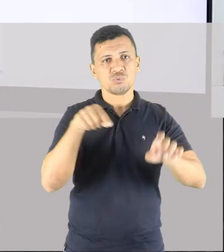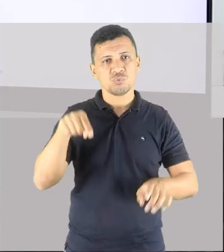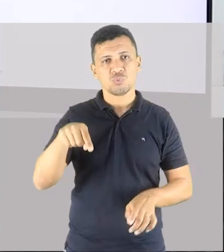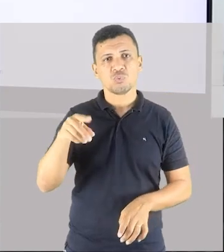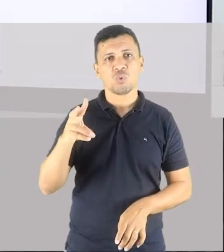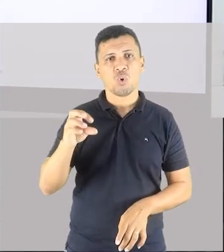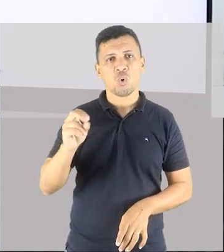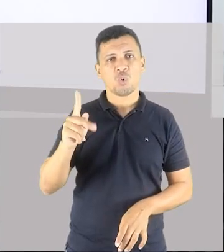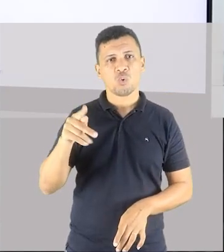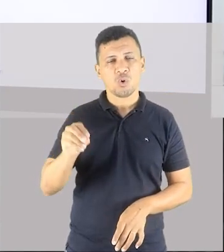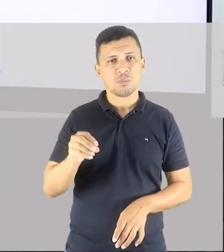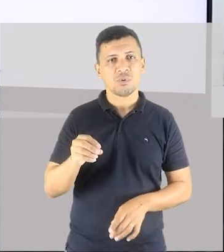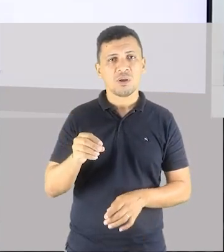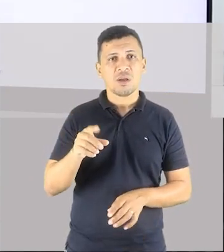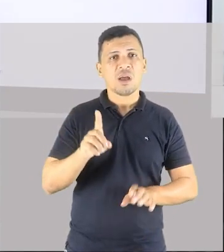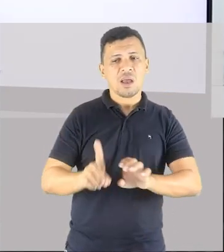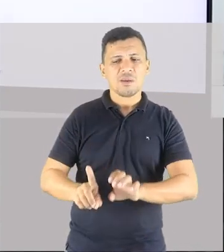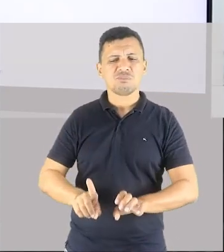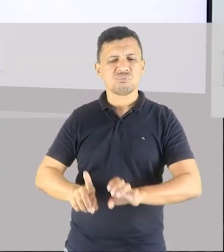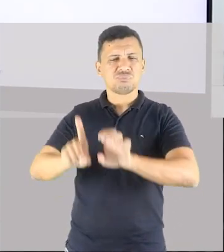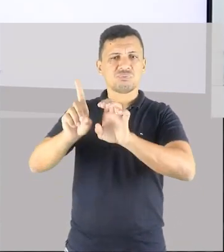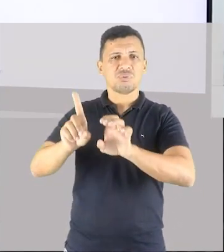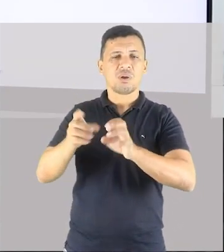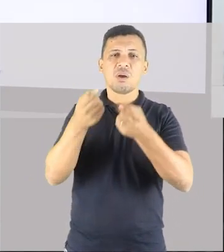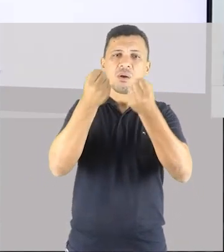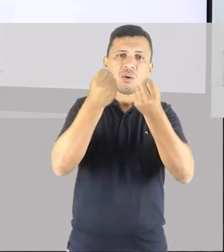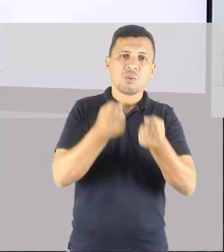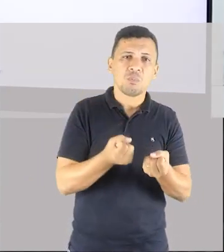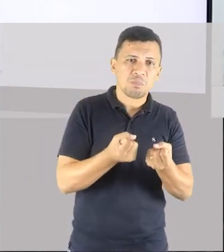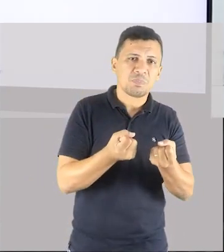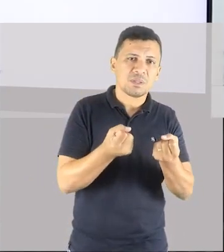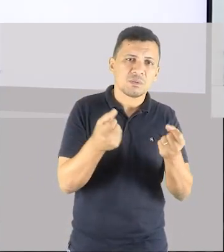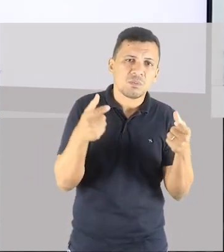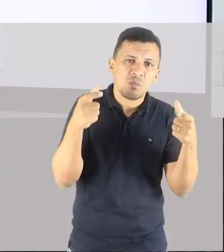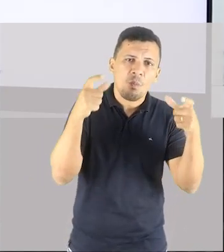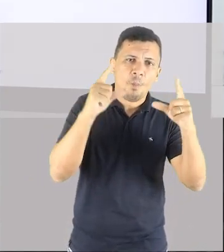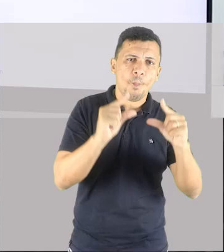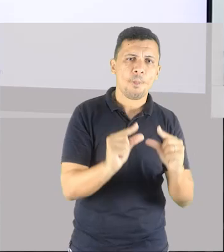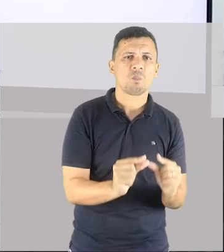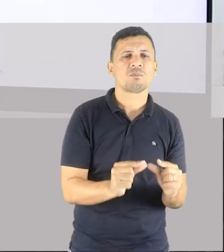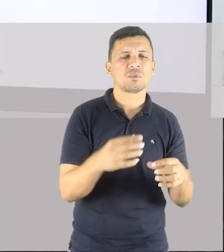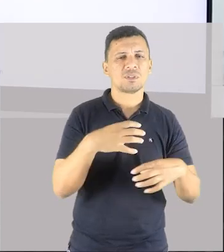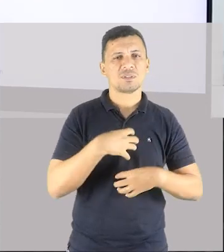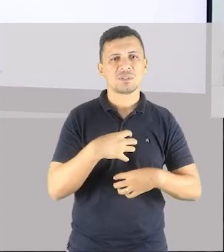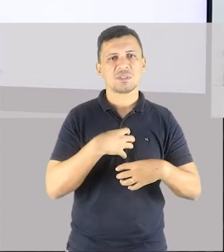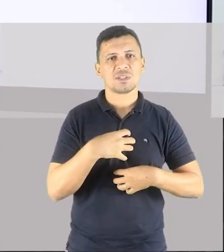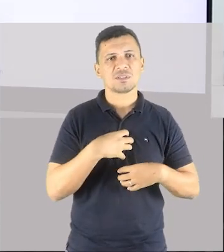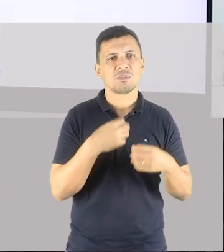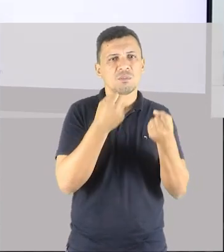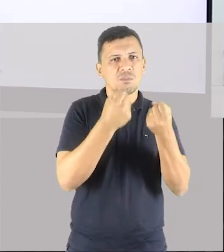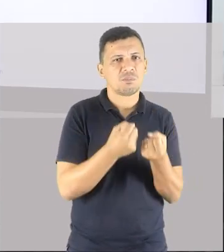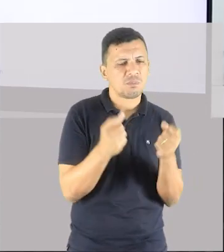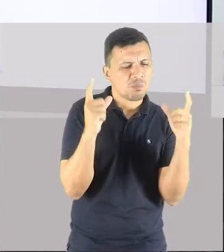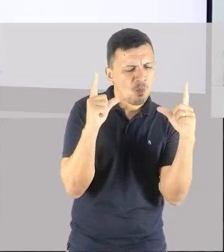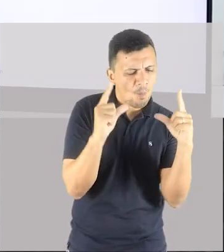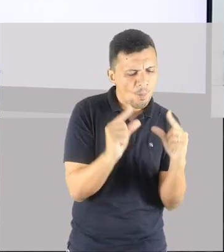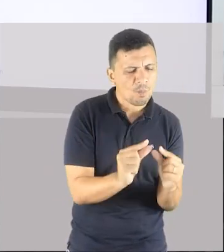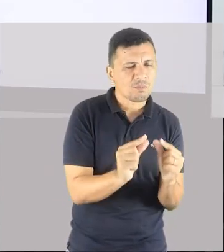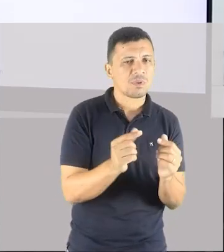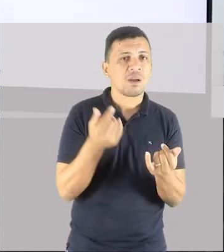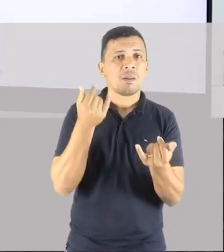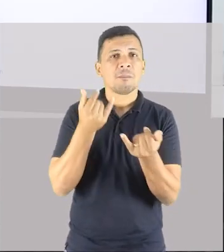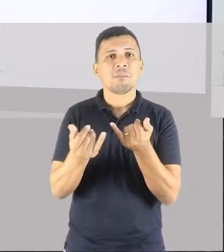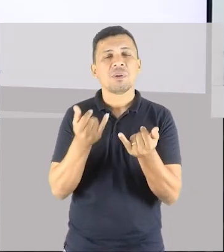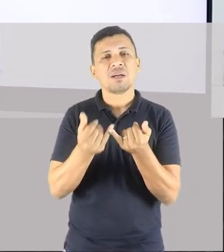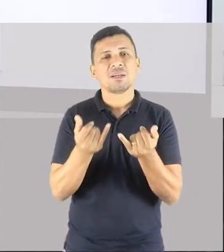corpo tende a empurrá-lo para cima, diminuindo a força-peso. Tá? Diminuindo a sensação de peso aí. Assim o corpo parece